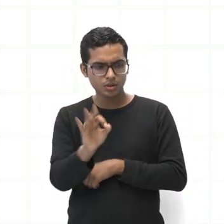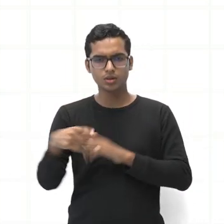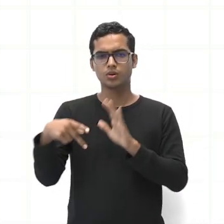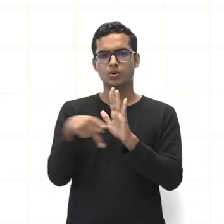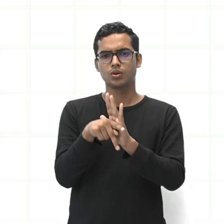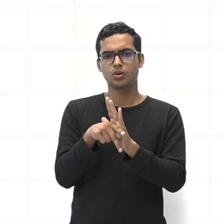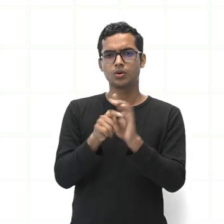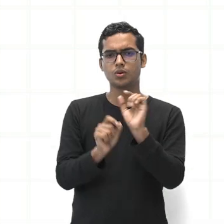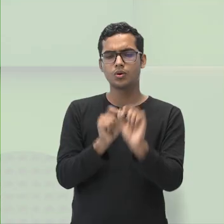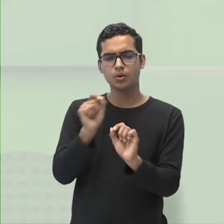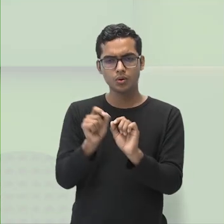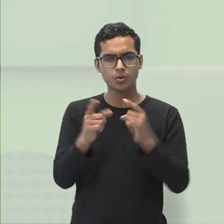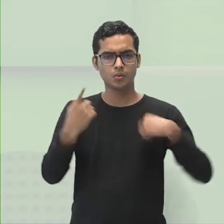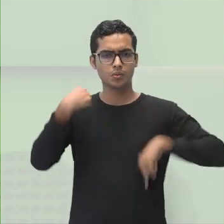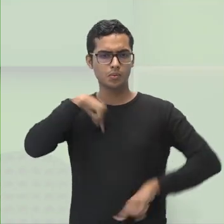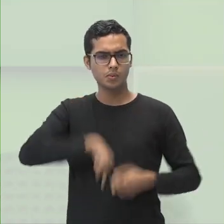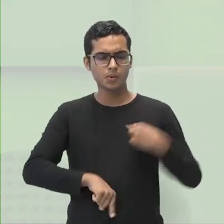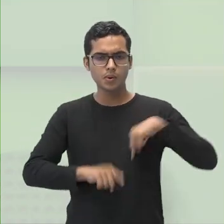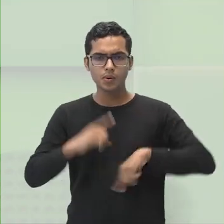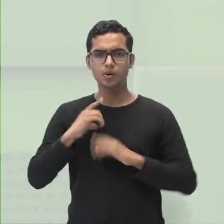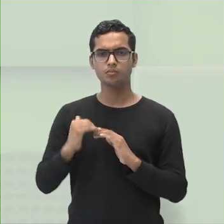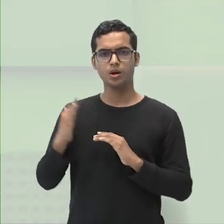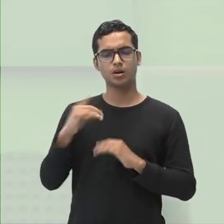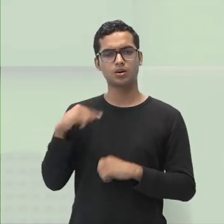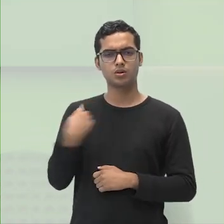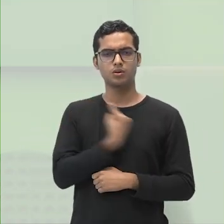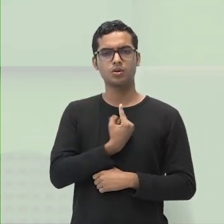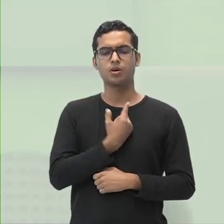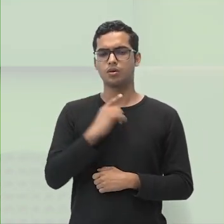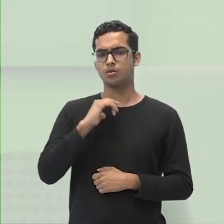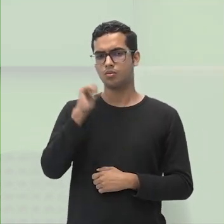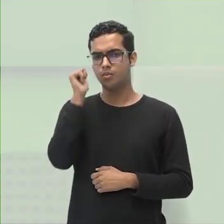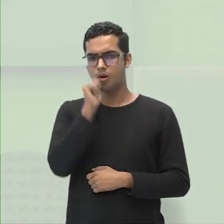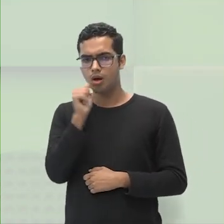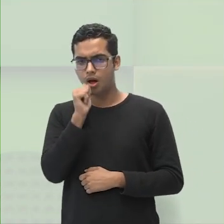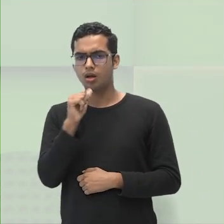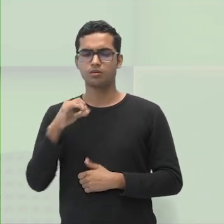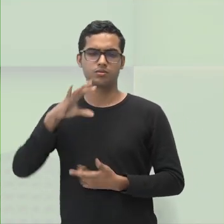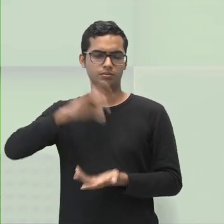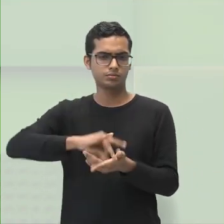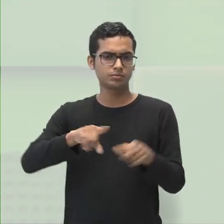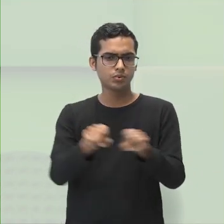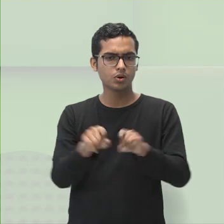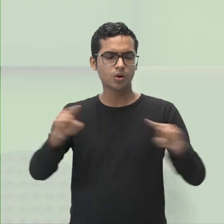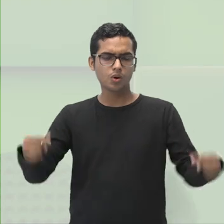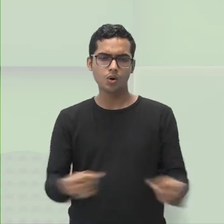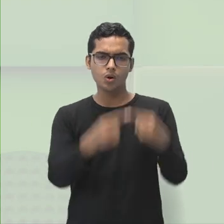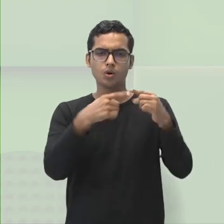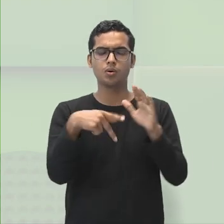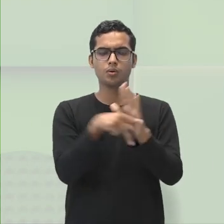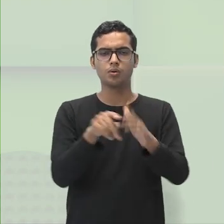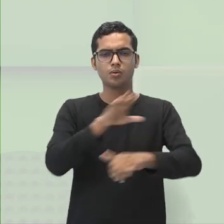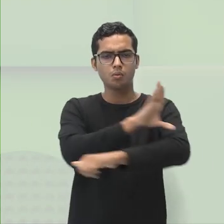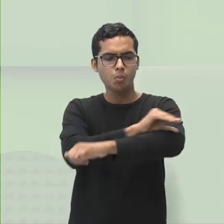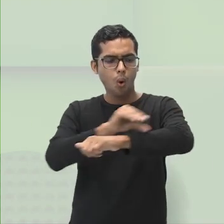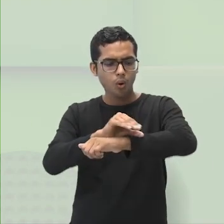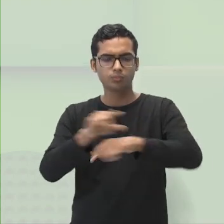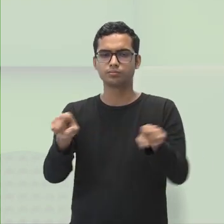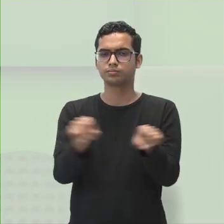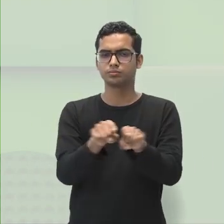que nós mulheres. E isso vai estar relacionado com o quê? Com o sistema muscular também,